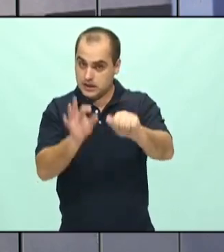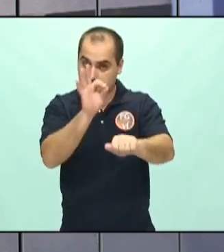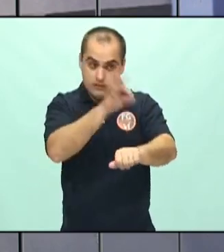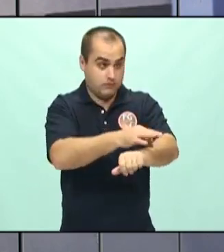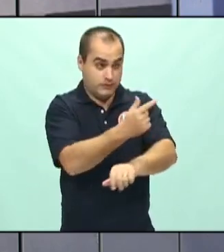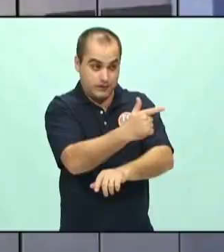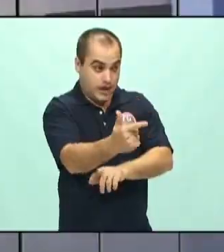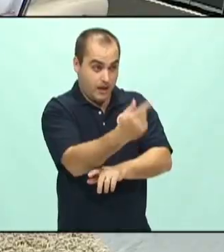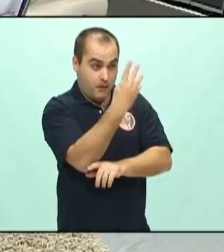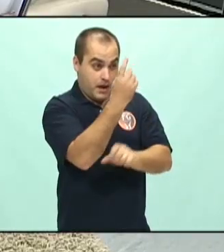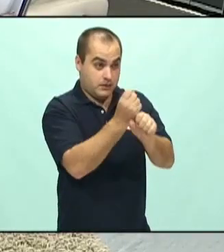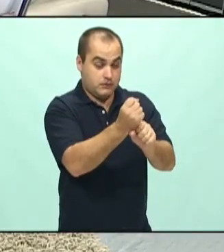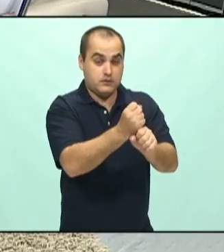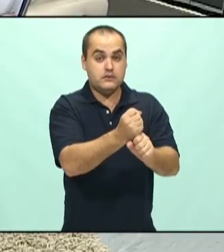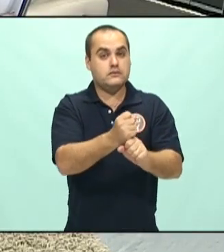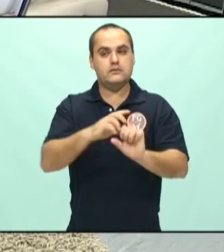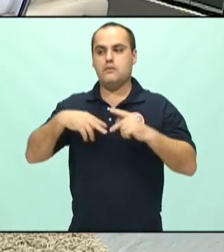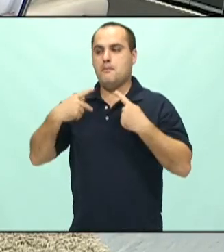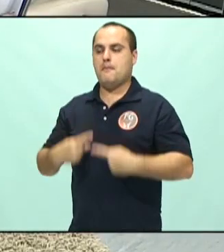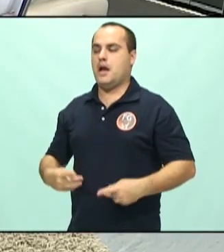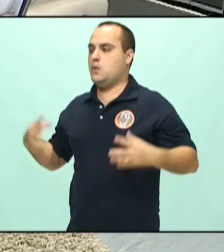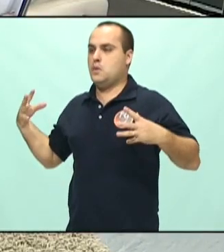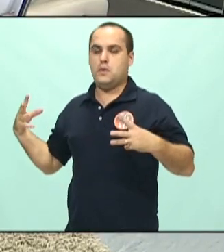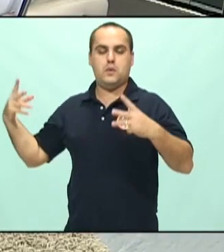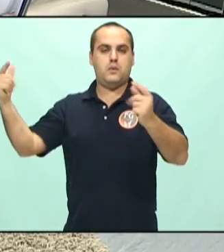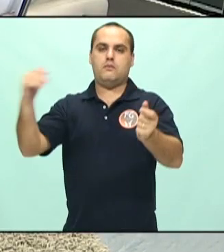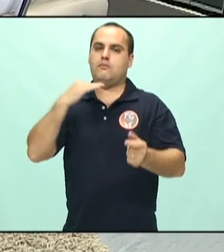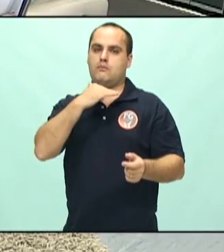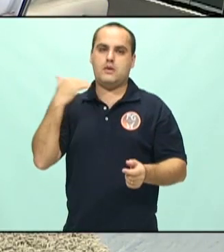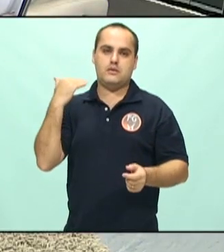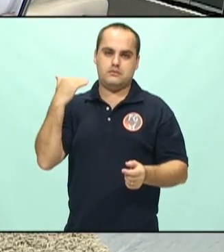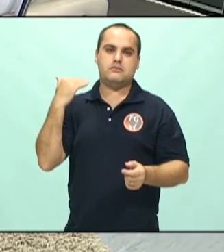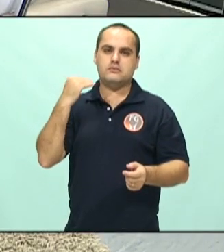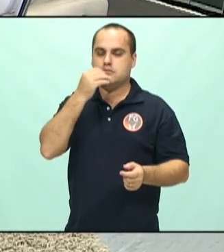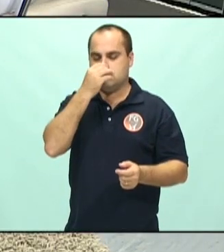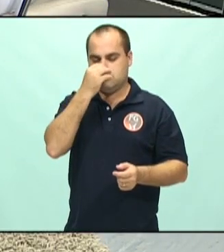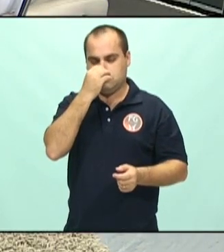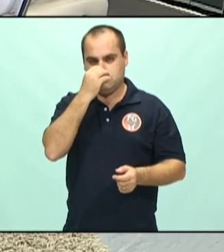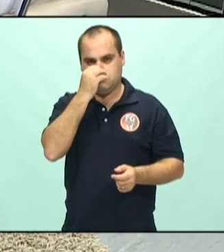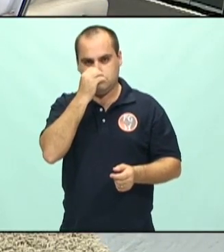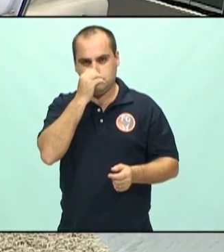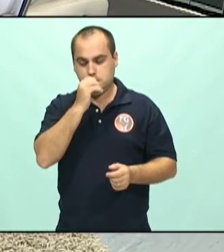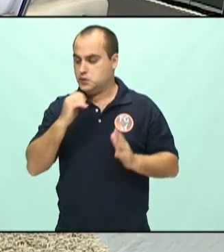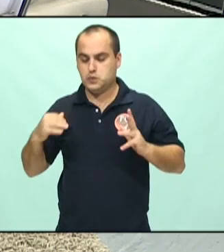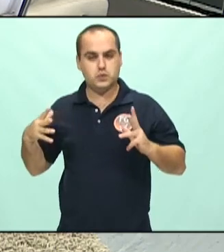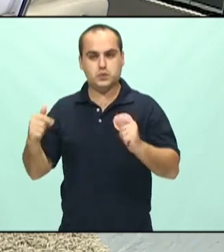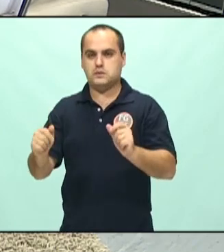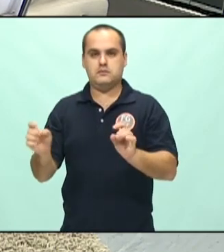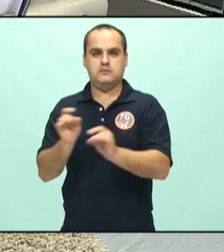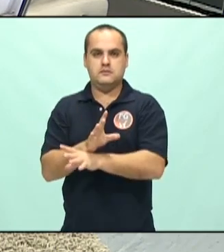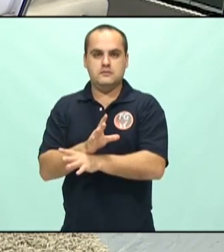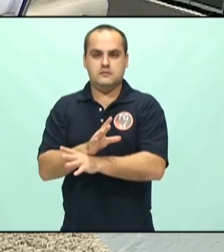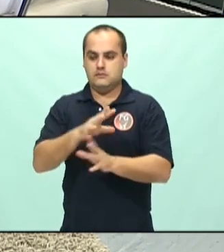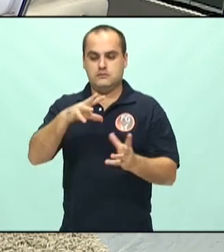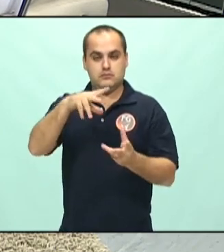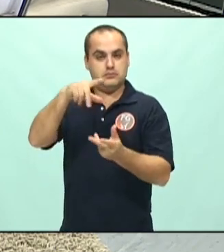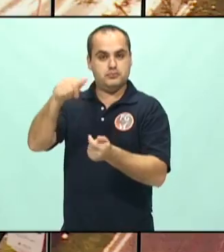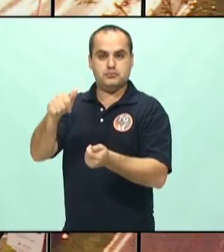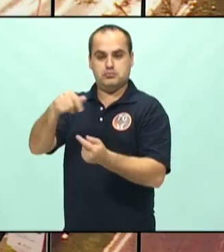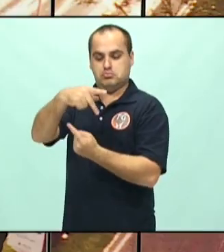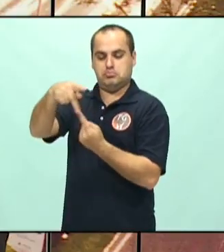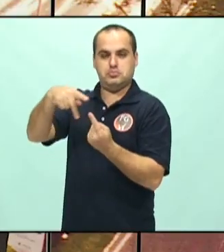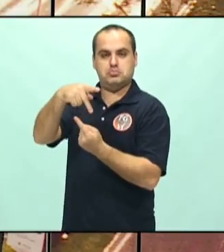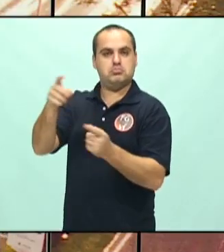tem fundamento lançamento ele acaba de terminar tudo existe planeta acaba eu li a matéria